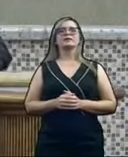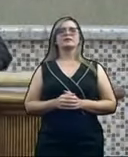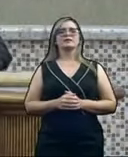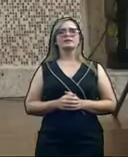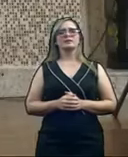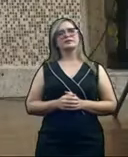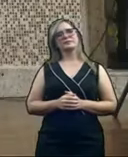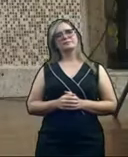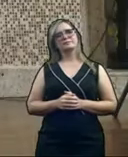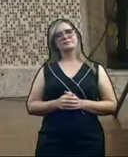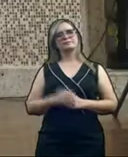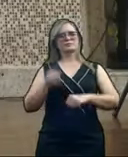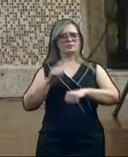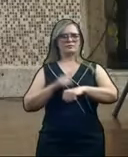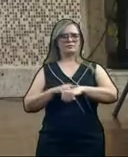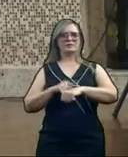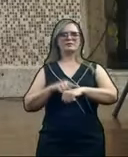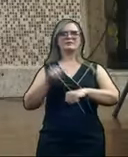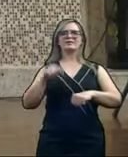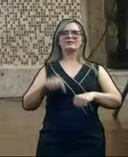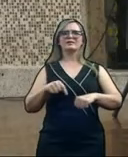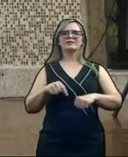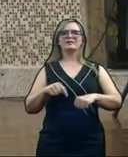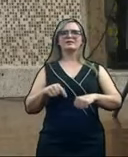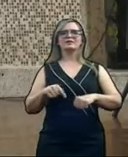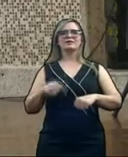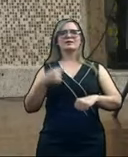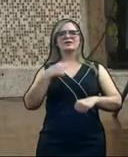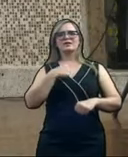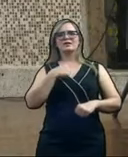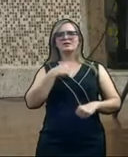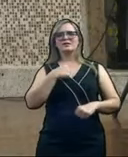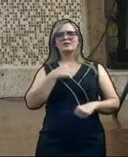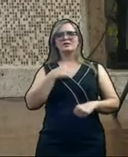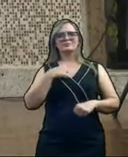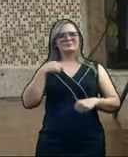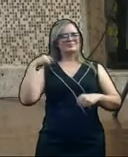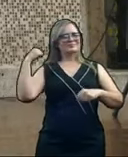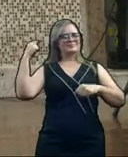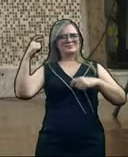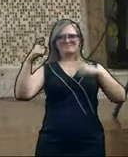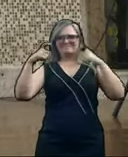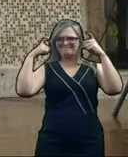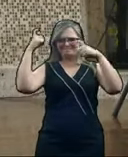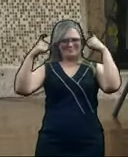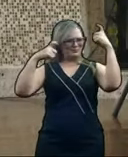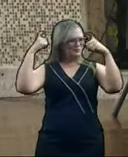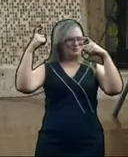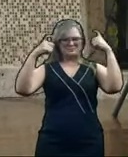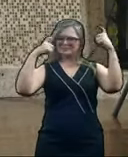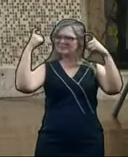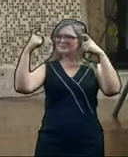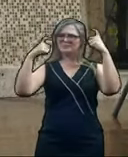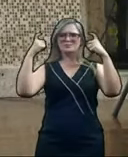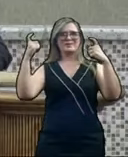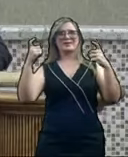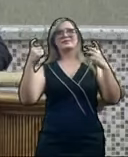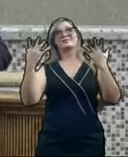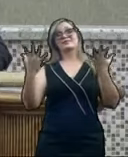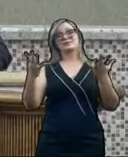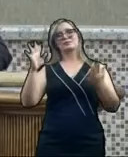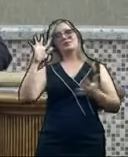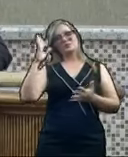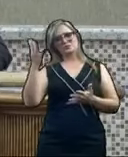pra vocês complicado foi só quer saber de uma coisa eu vou aí deitar quem sabe dormir se eu dormir Deus vai conduzir lembrando a palavra do Senhor